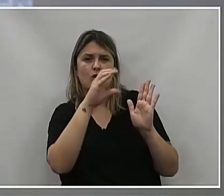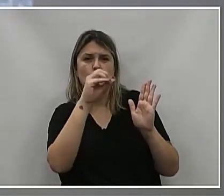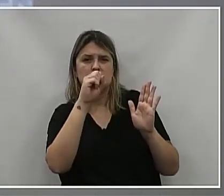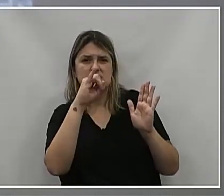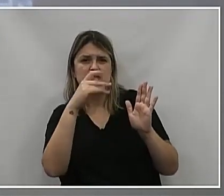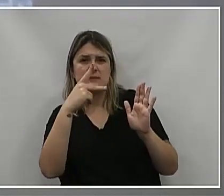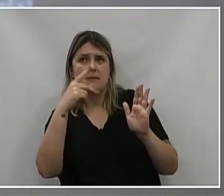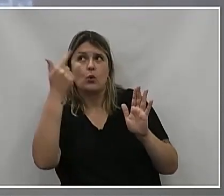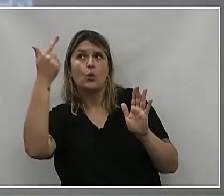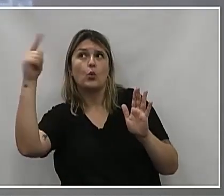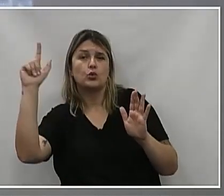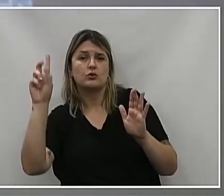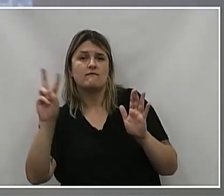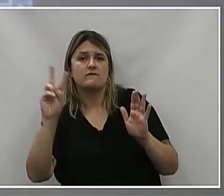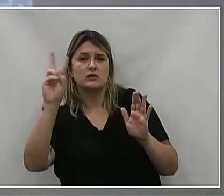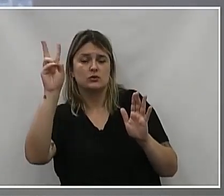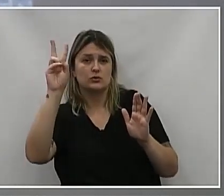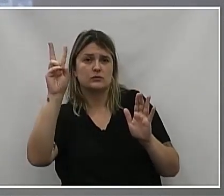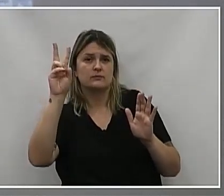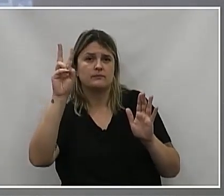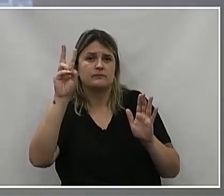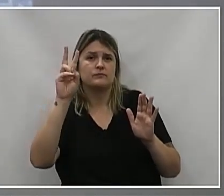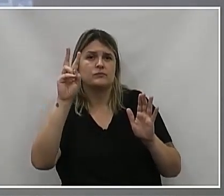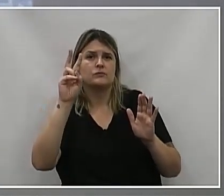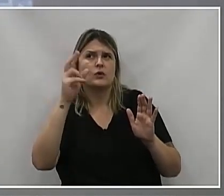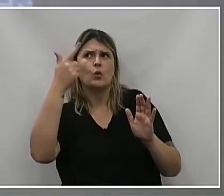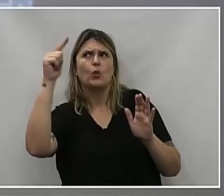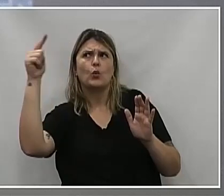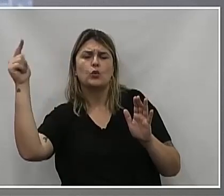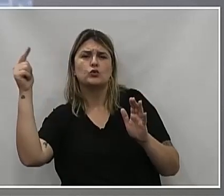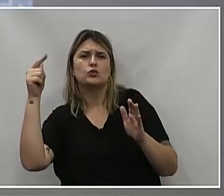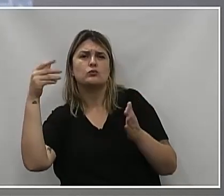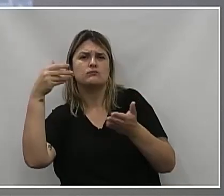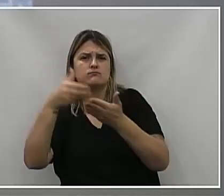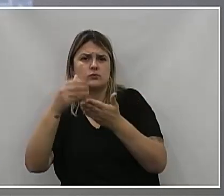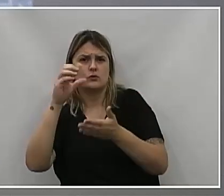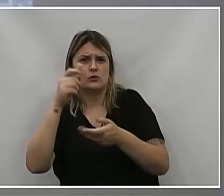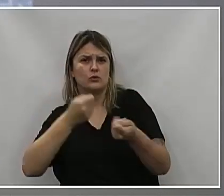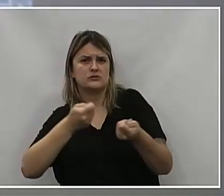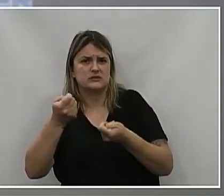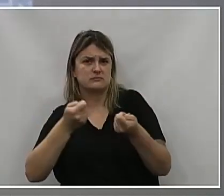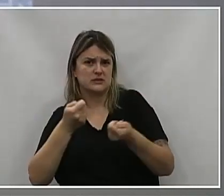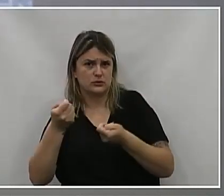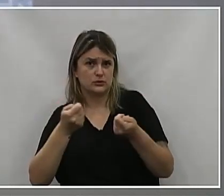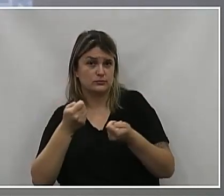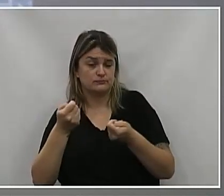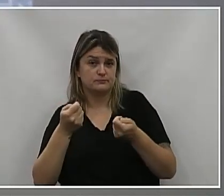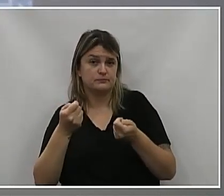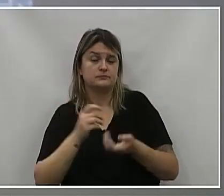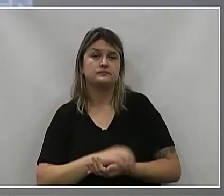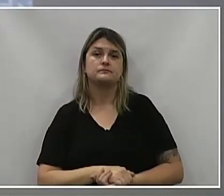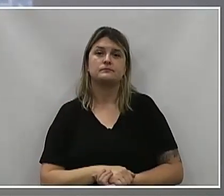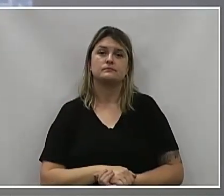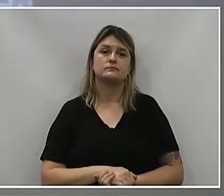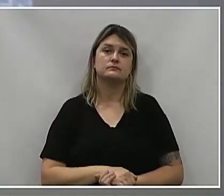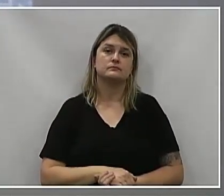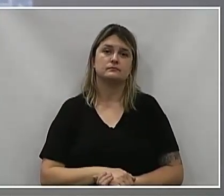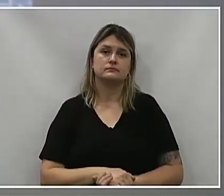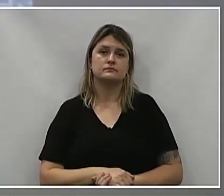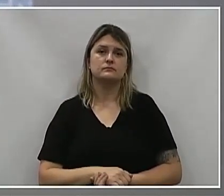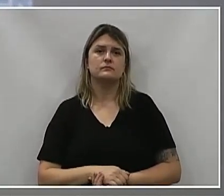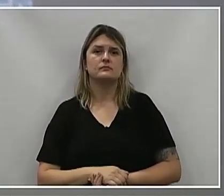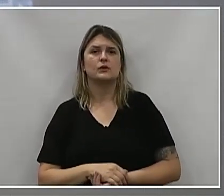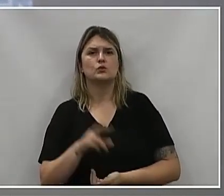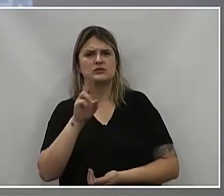valor ultrapassasse, seriam usadas outras fontes orçamentárias. E essas outras fontes orçamentárias aí seriam os